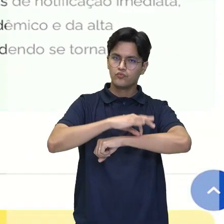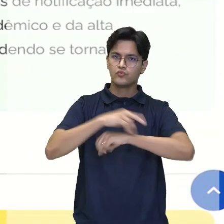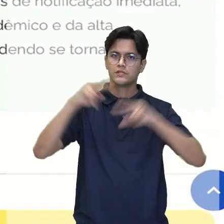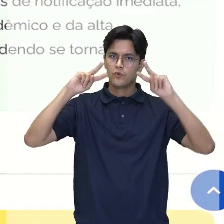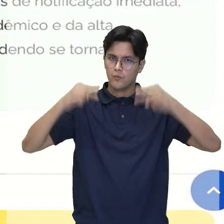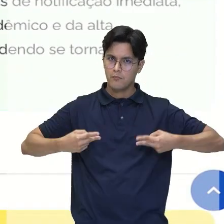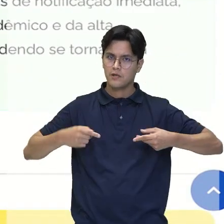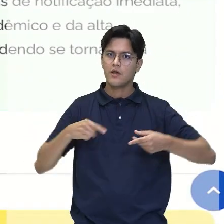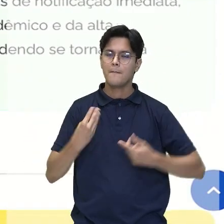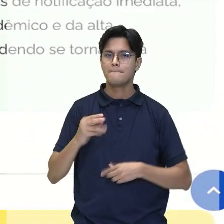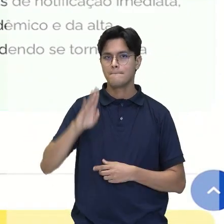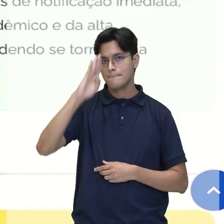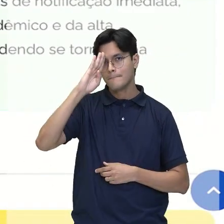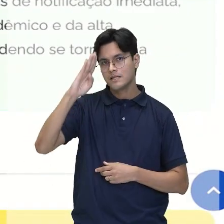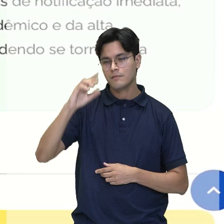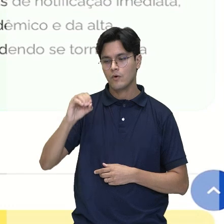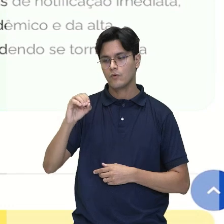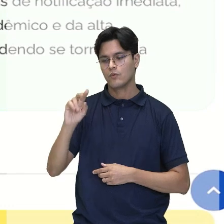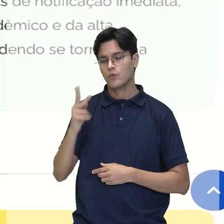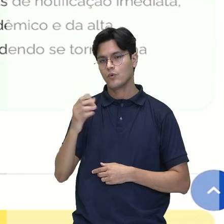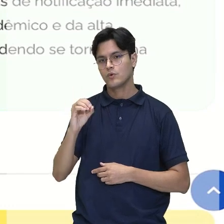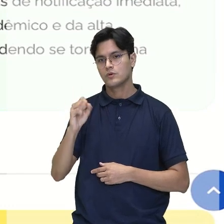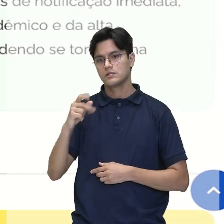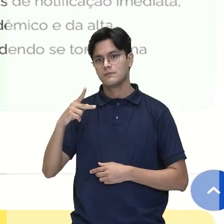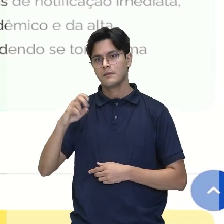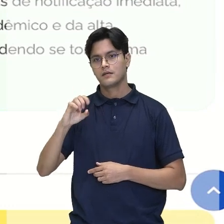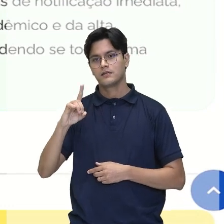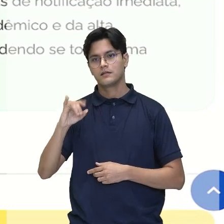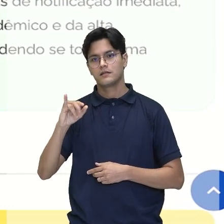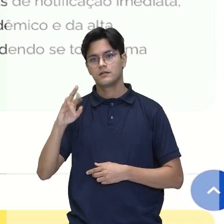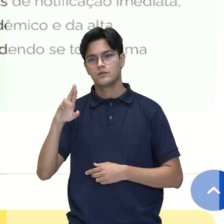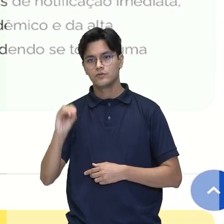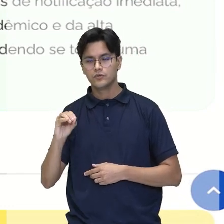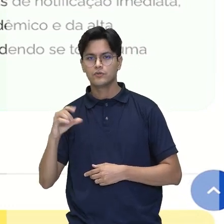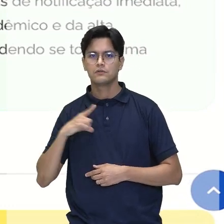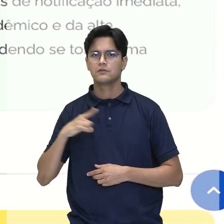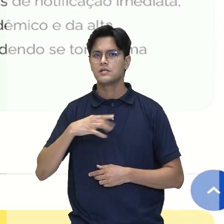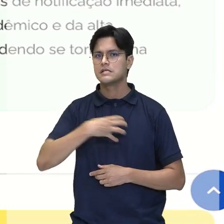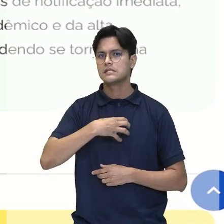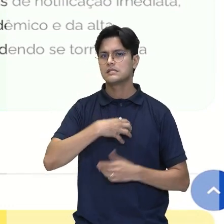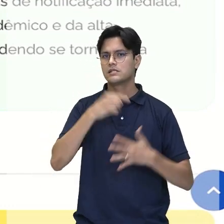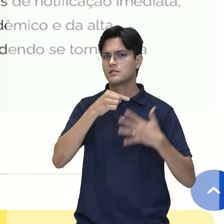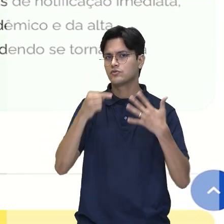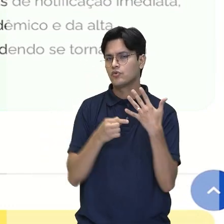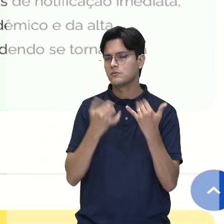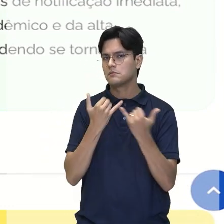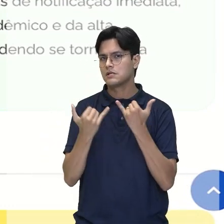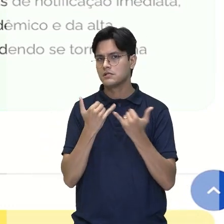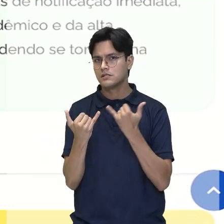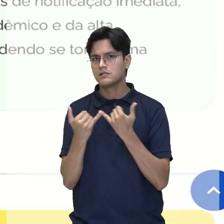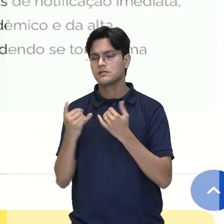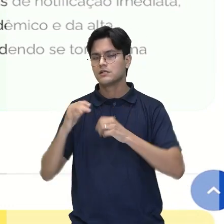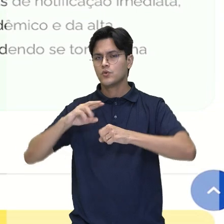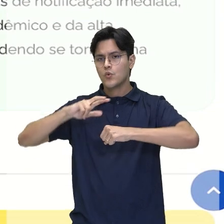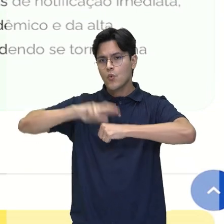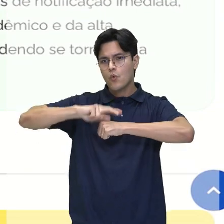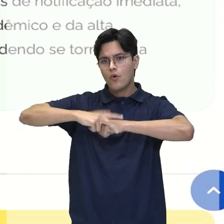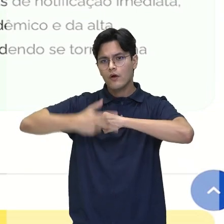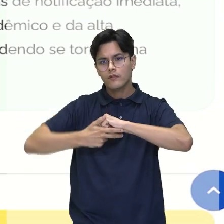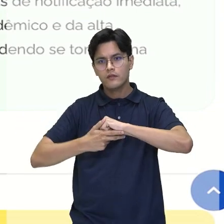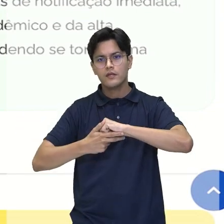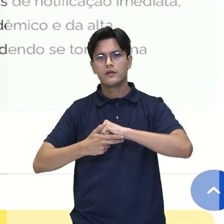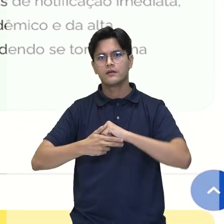sintomas, nós temos aí sintomas que são parecidos com os da dengue, né? Dor de cabeça intensa, dor muscular,